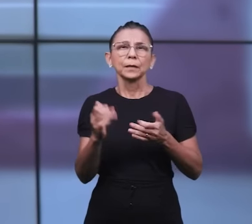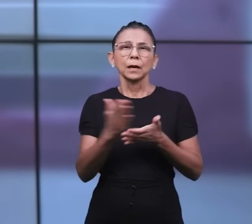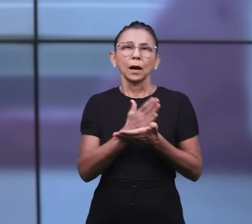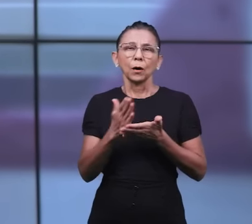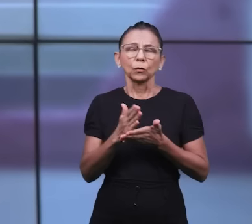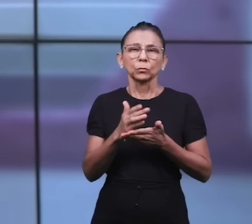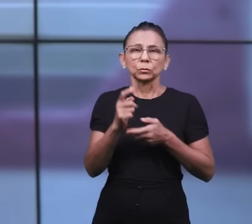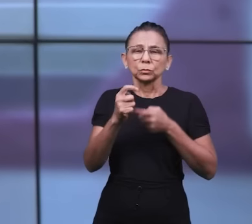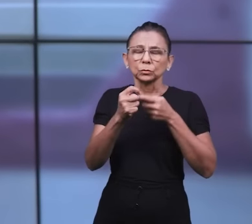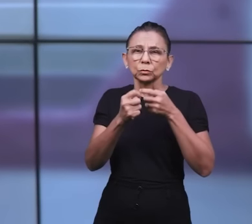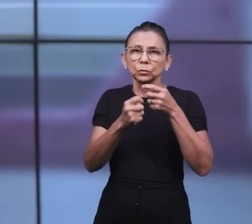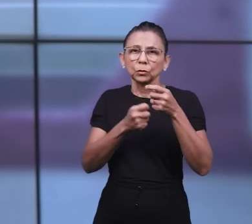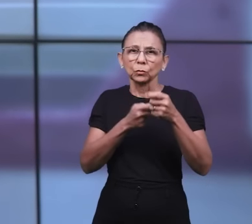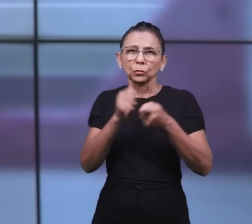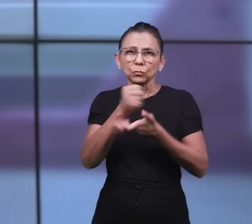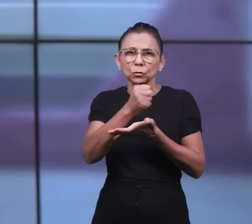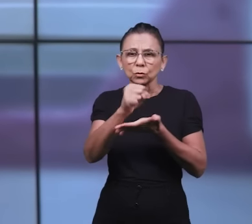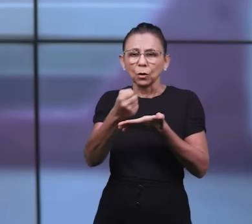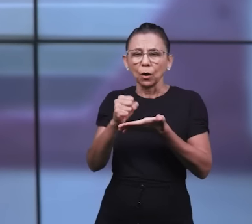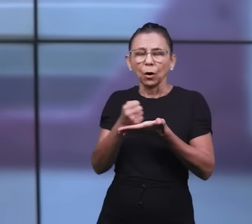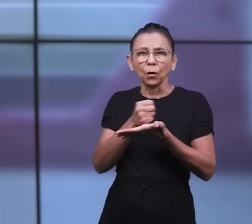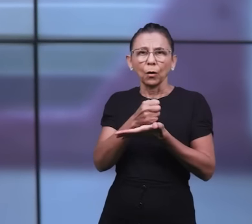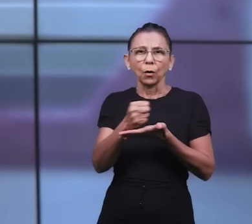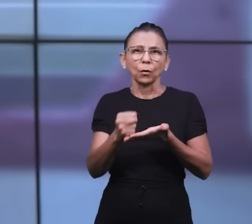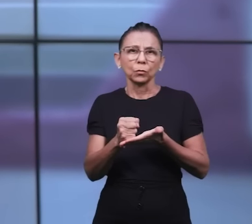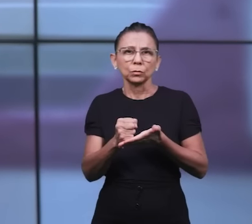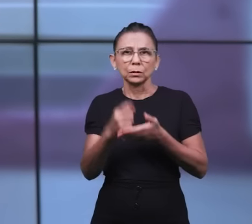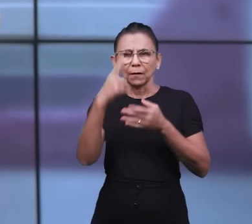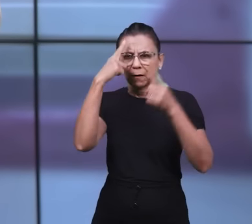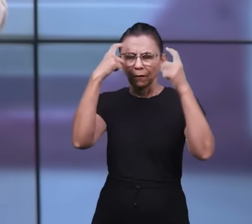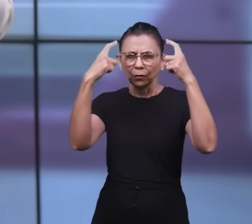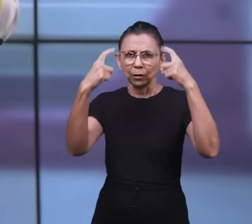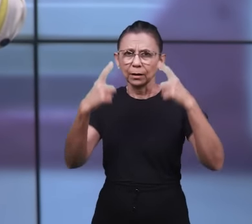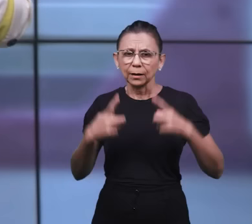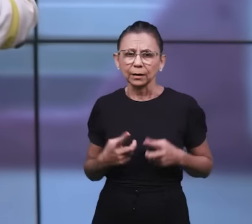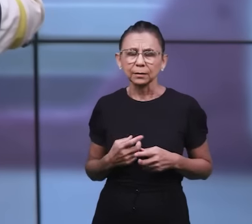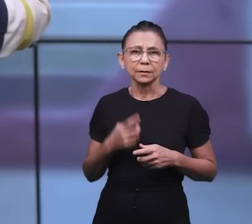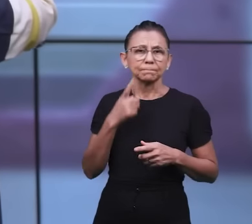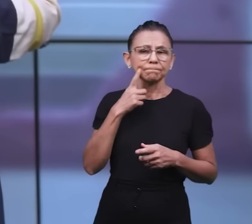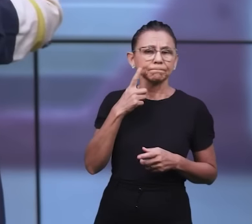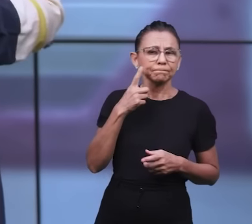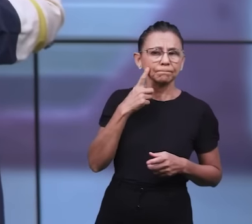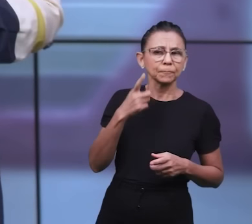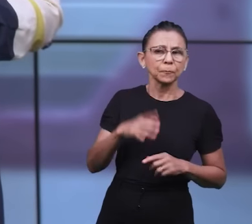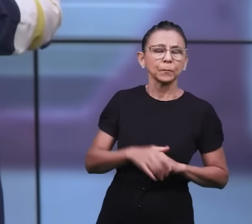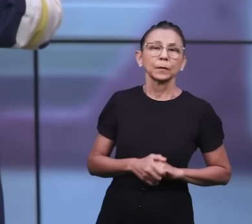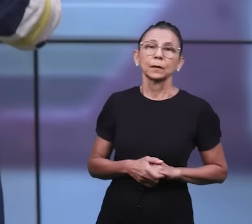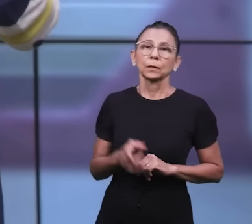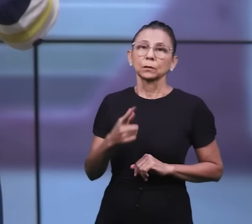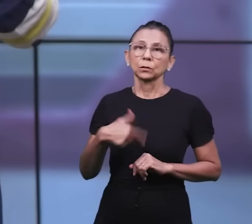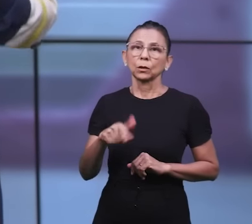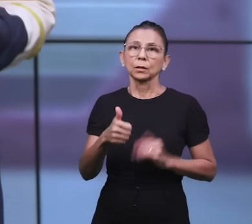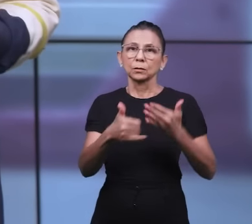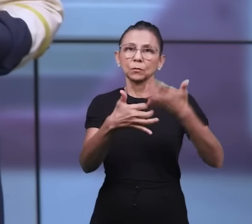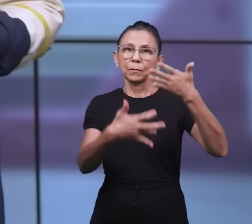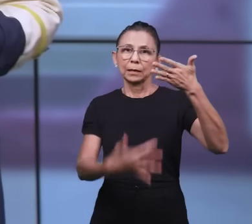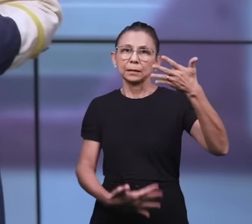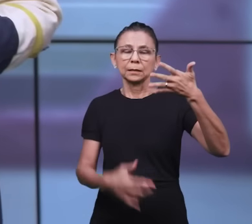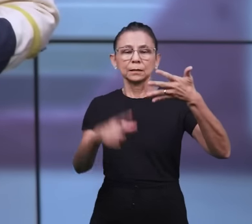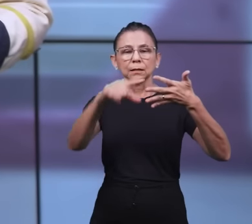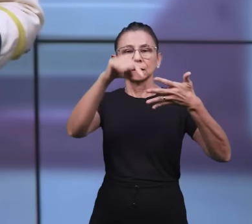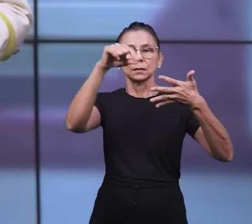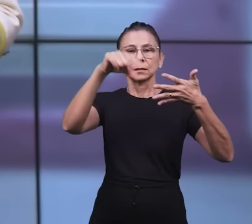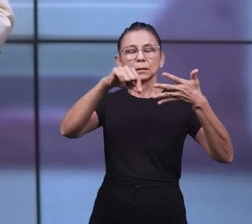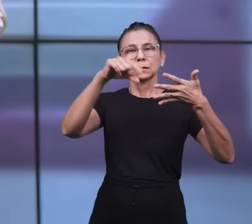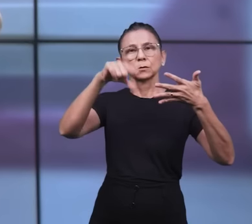de violência os jogos inseguros os vídeos inapropriados precisamos limitar o uso das Telas selecionar a